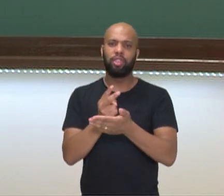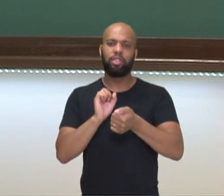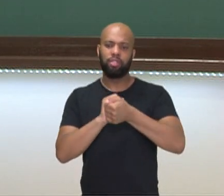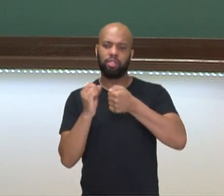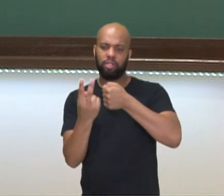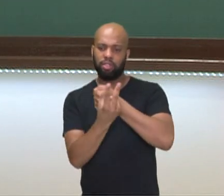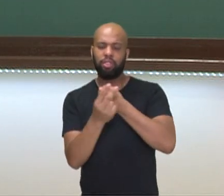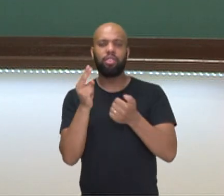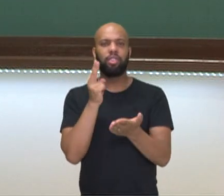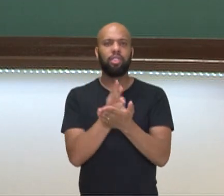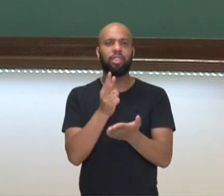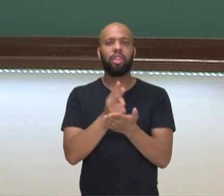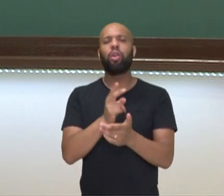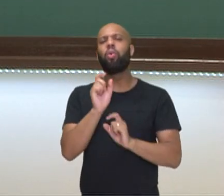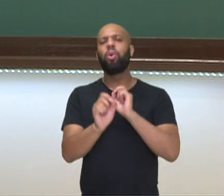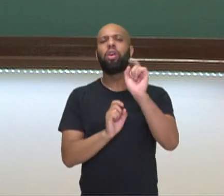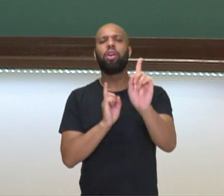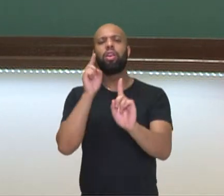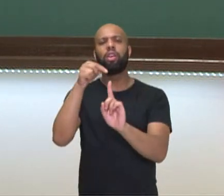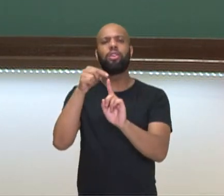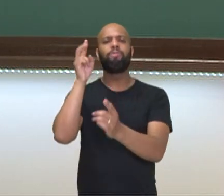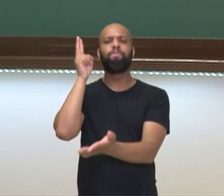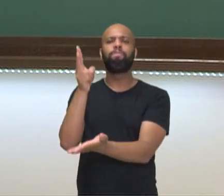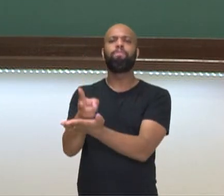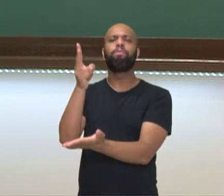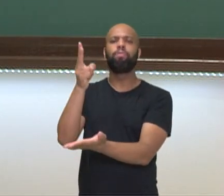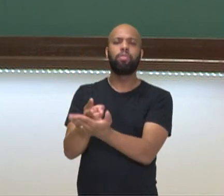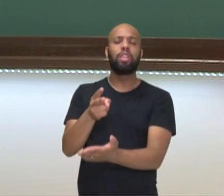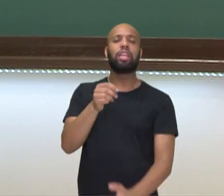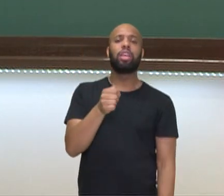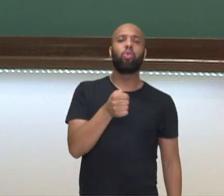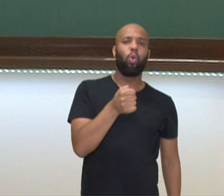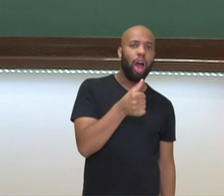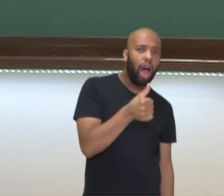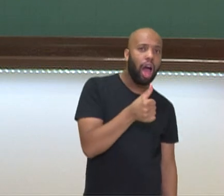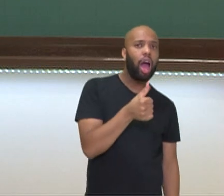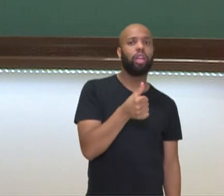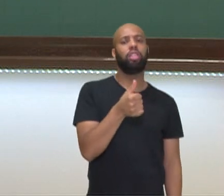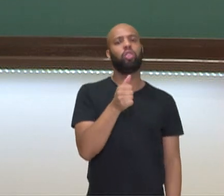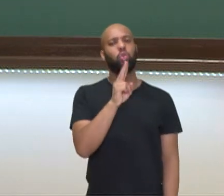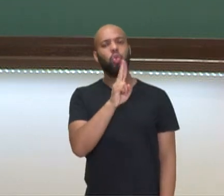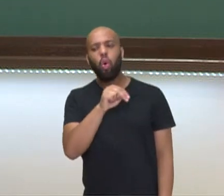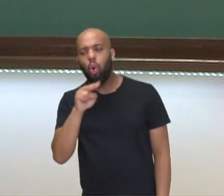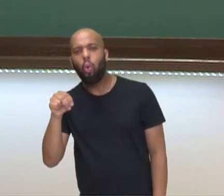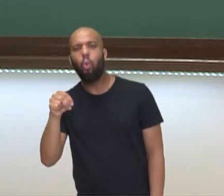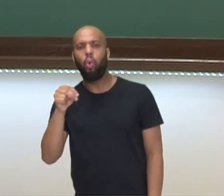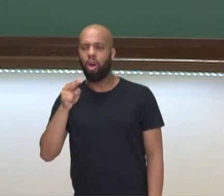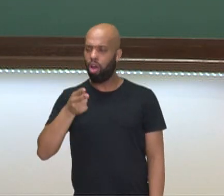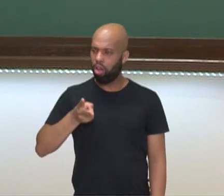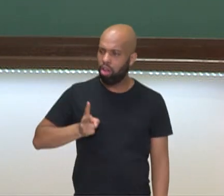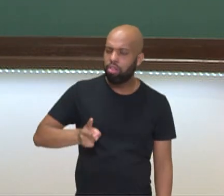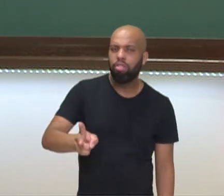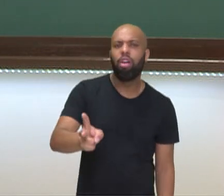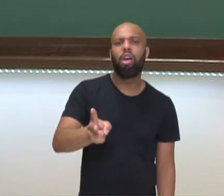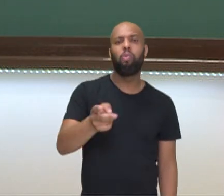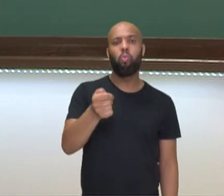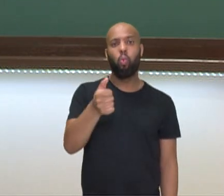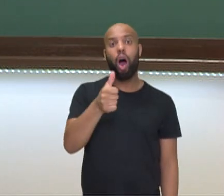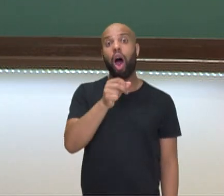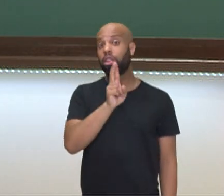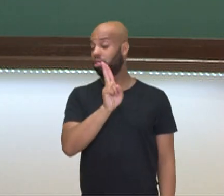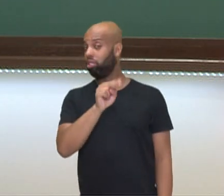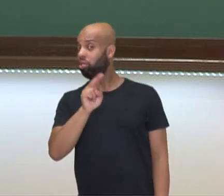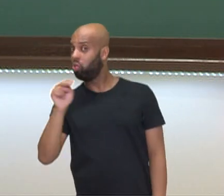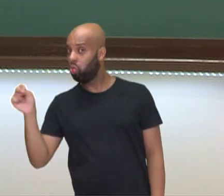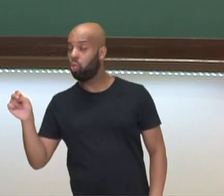é frequência, mostrar com que frequência a ação acontece. Então, como nós falamos lá no início da nossa